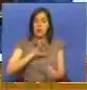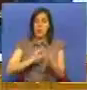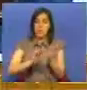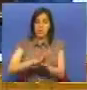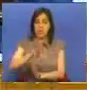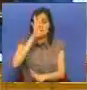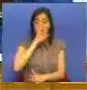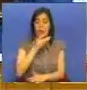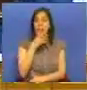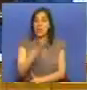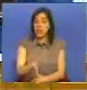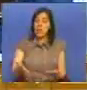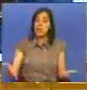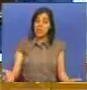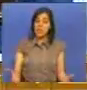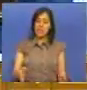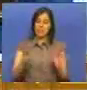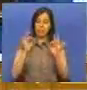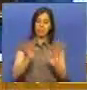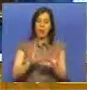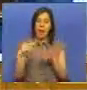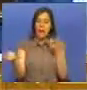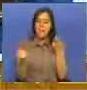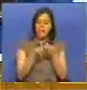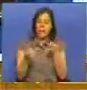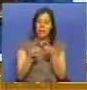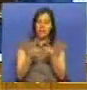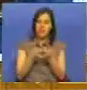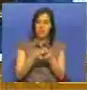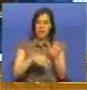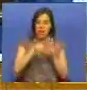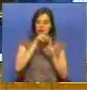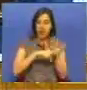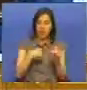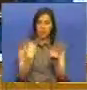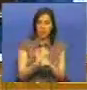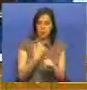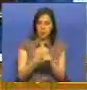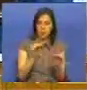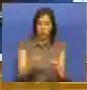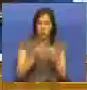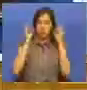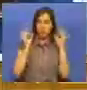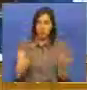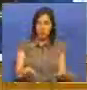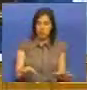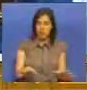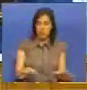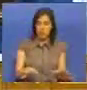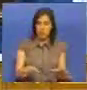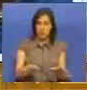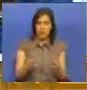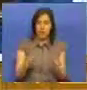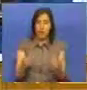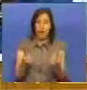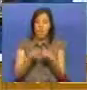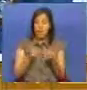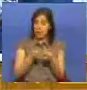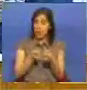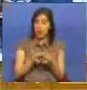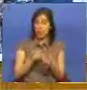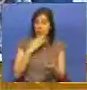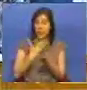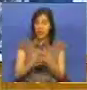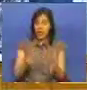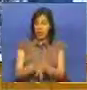Secretário de Estado ali o referiu, que é de aproximar o regime laboral comum, é de aproximar e tornar um